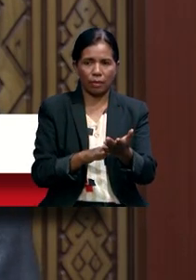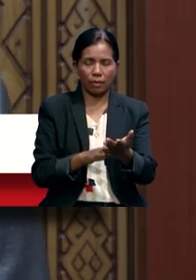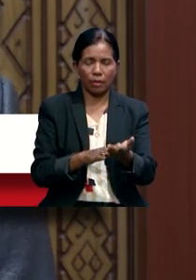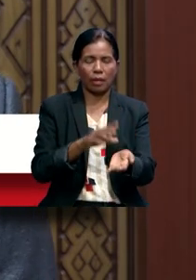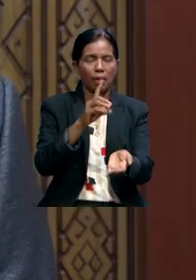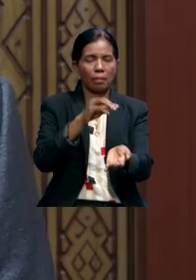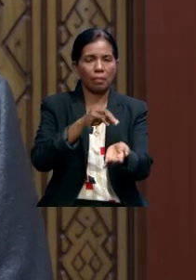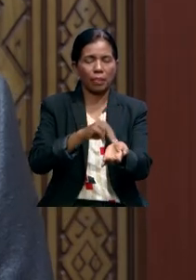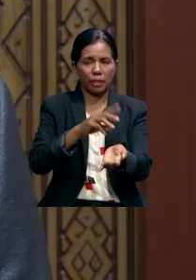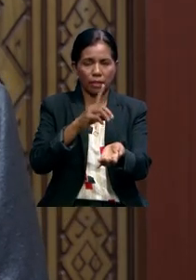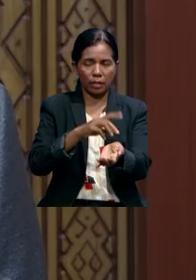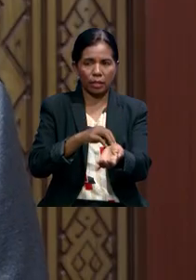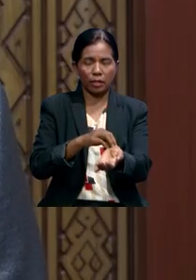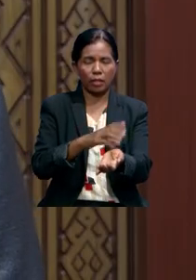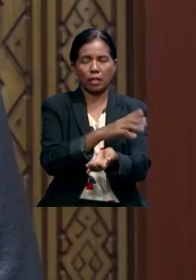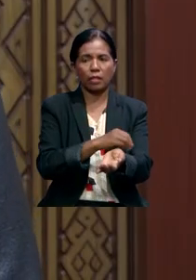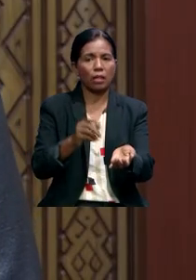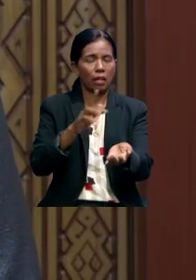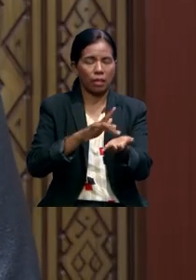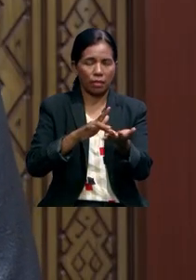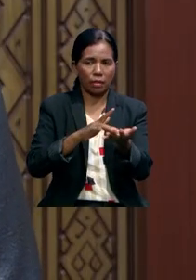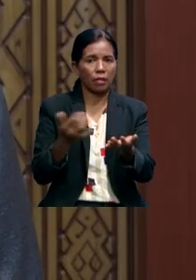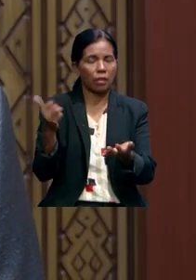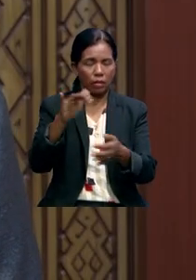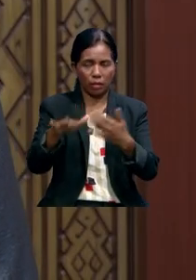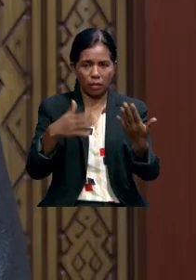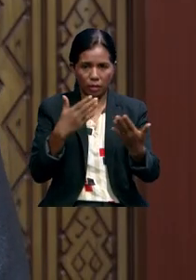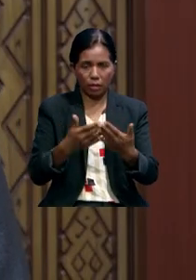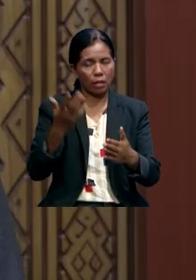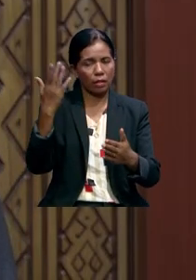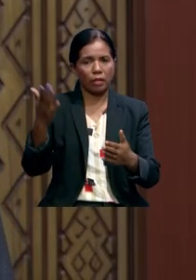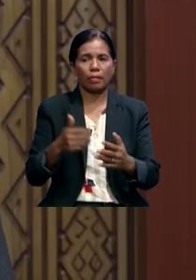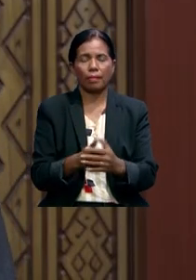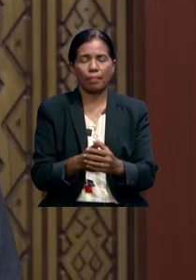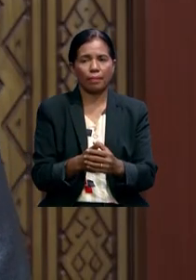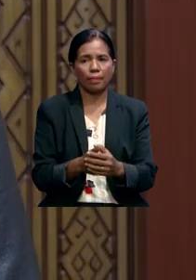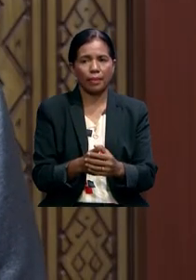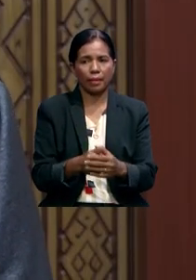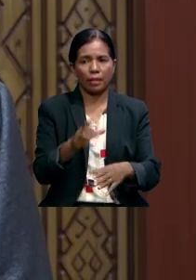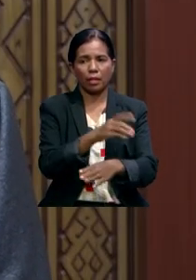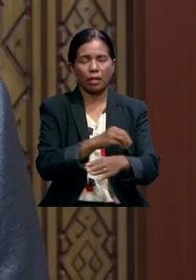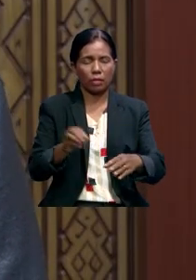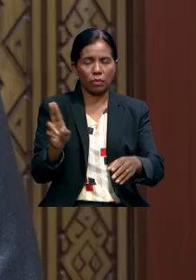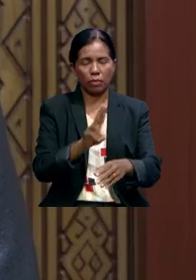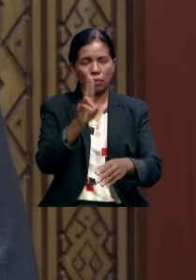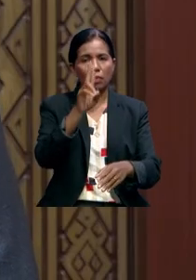medicina enfermagem, né, mostra que a medicina na Sani ia be ia Universidade Católica